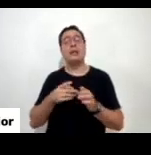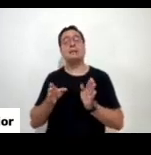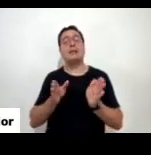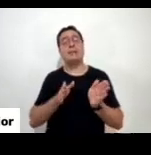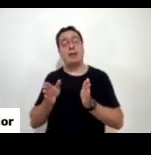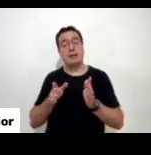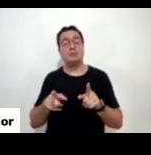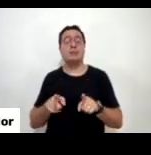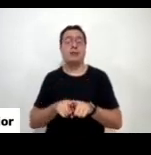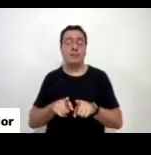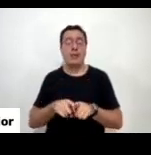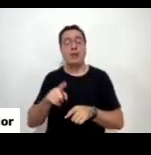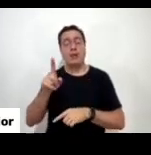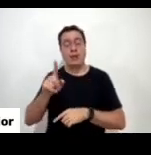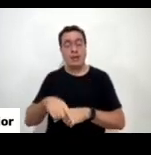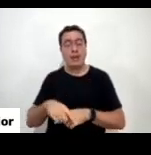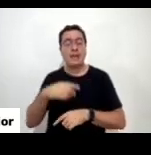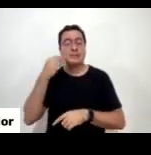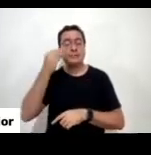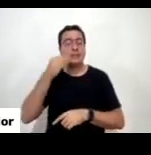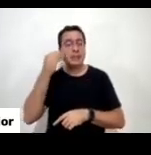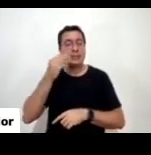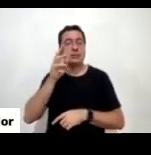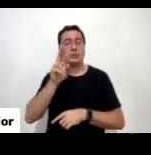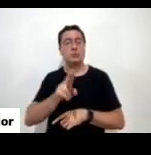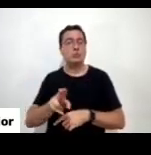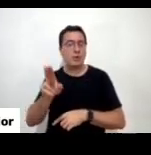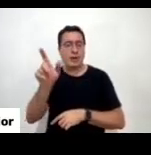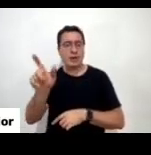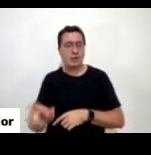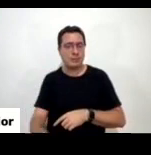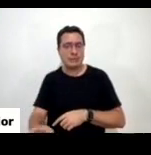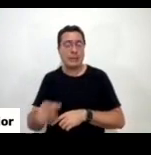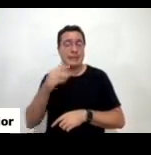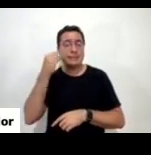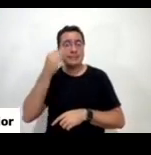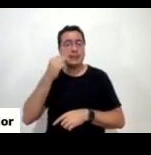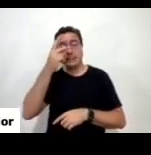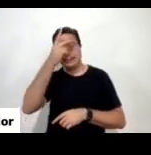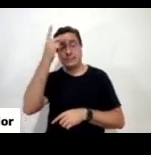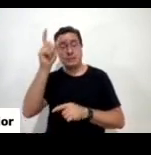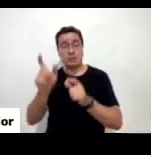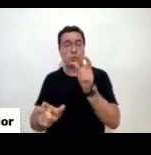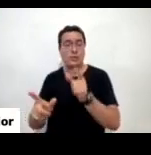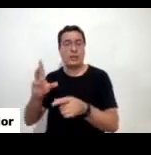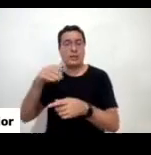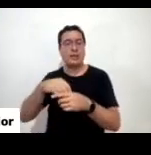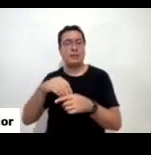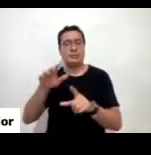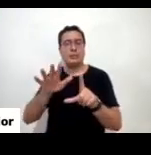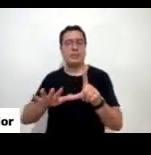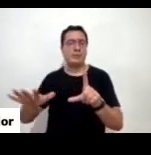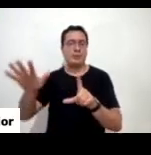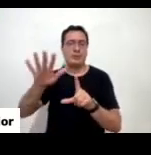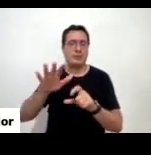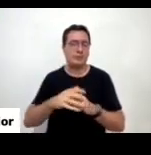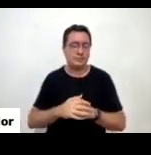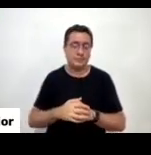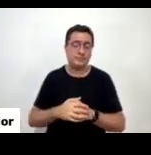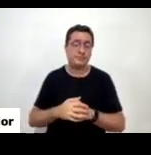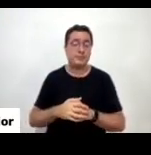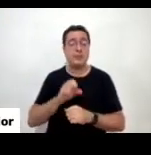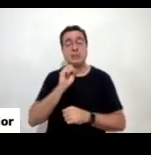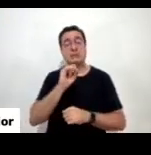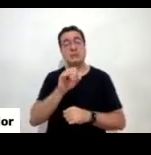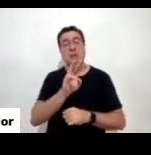também é a experiência do teu usuário, a experiência da pessoa dentro da tua plataforma. Se o seu site